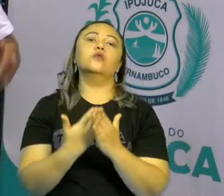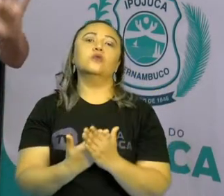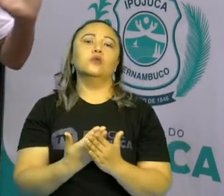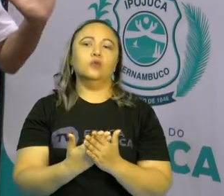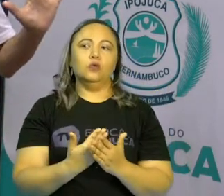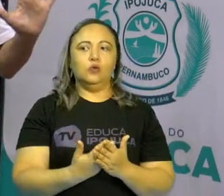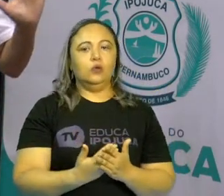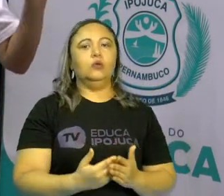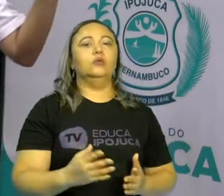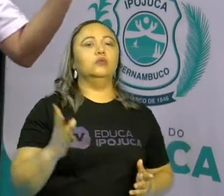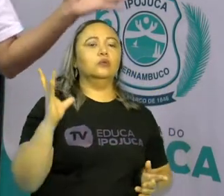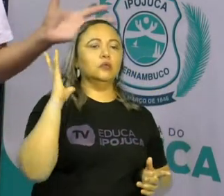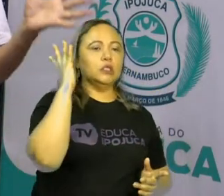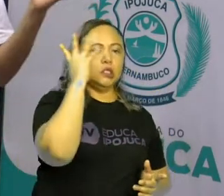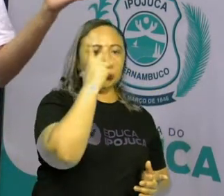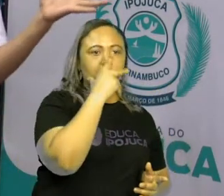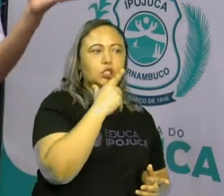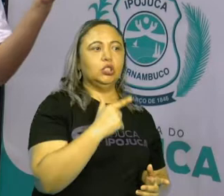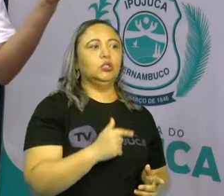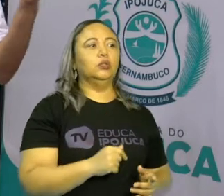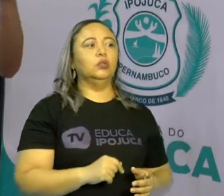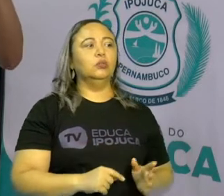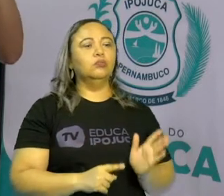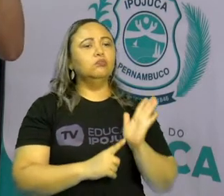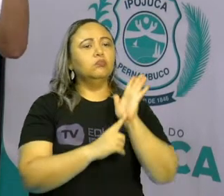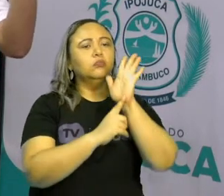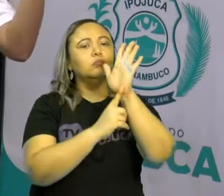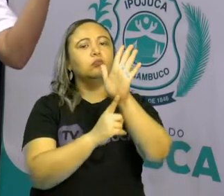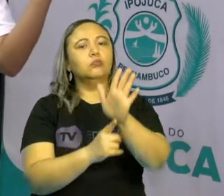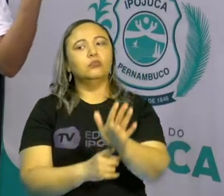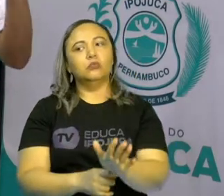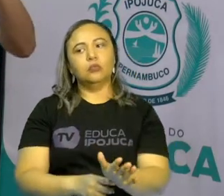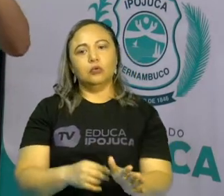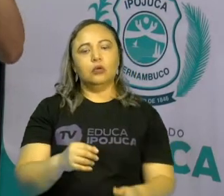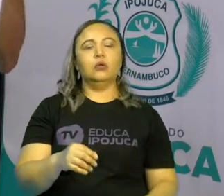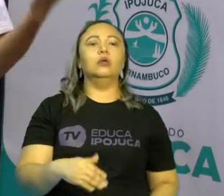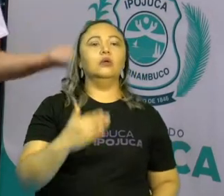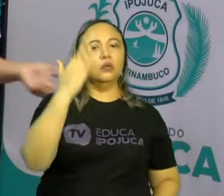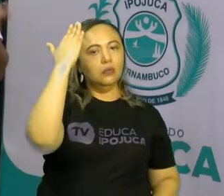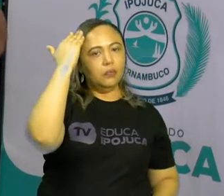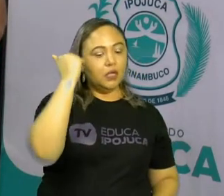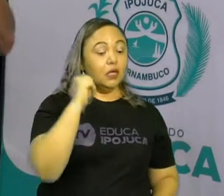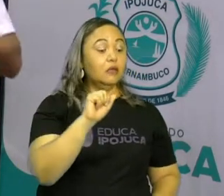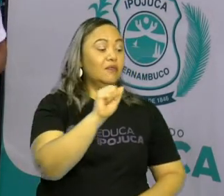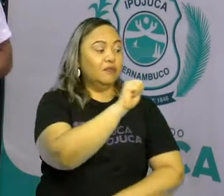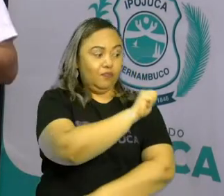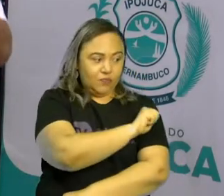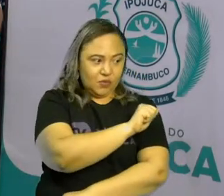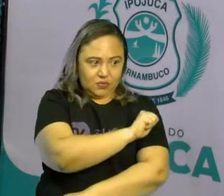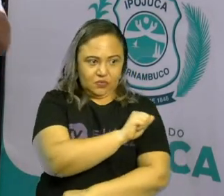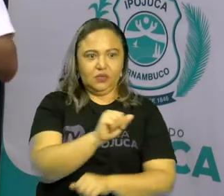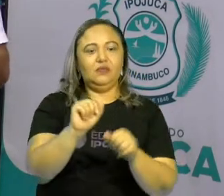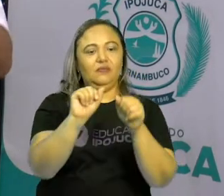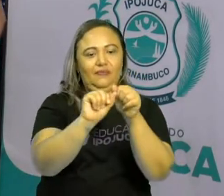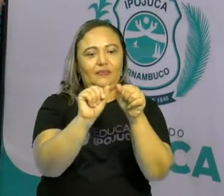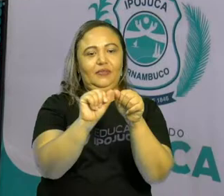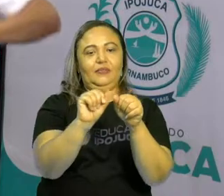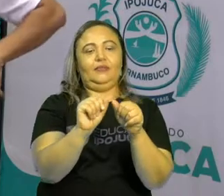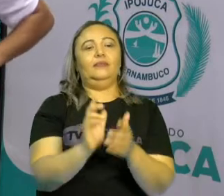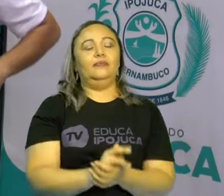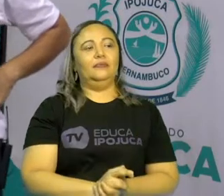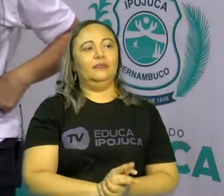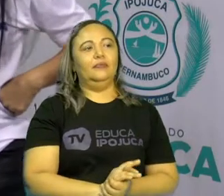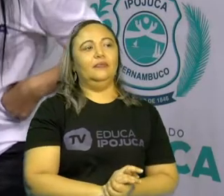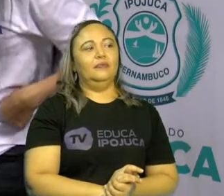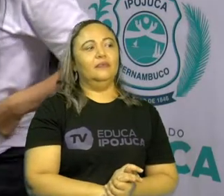belíssimo e ele mostraram aquilo que vai eles sabiam fazer demonstrará sua arte através das pinturas